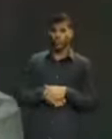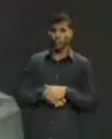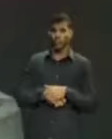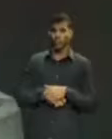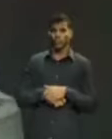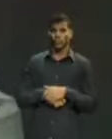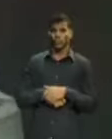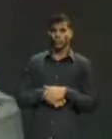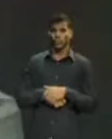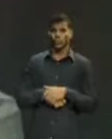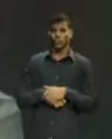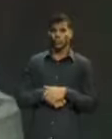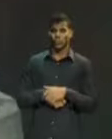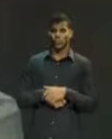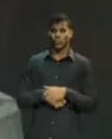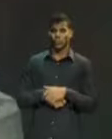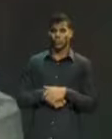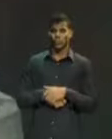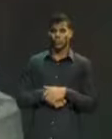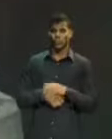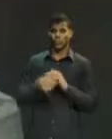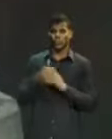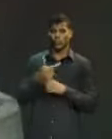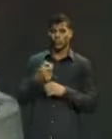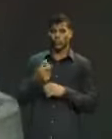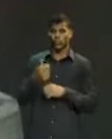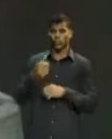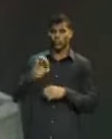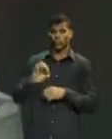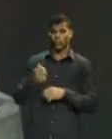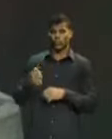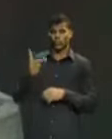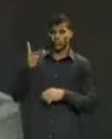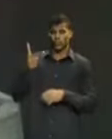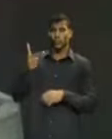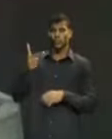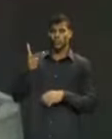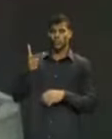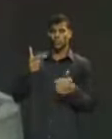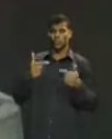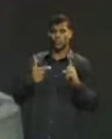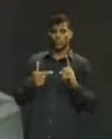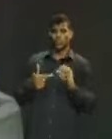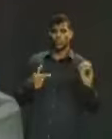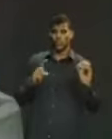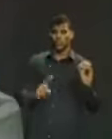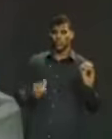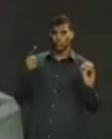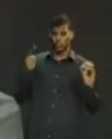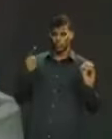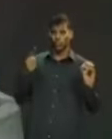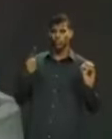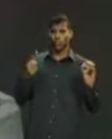incríveis 102 homicídios para cada 100 mil habitantes ano.